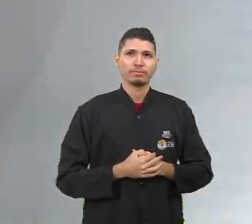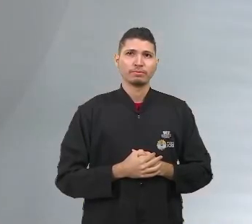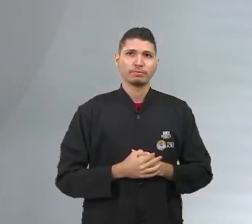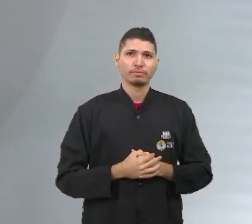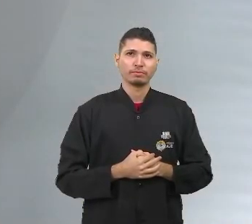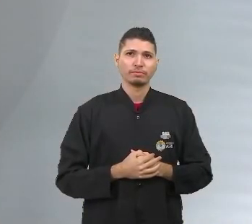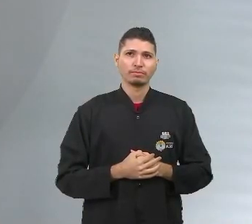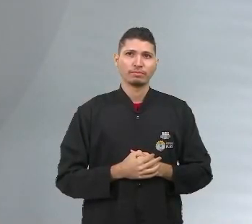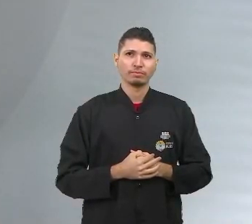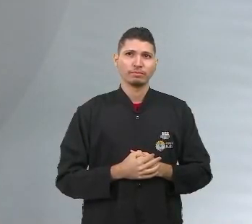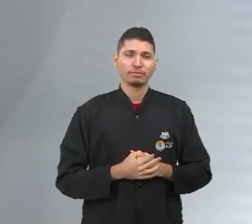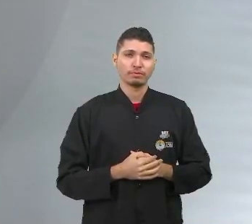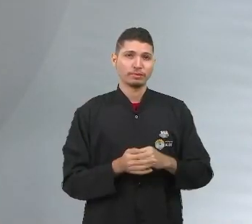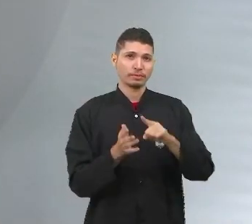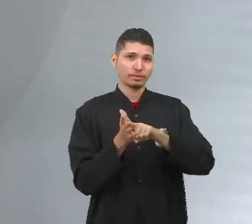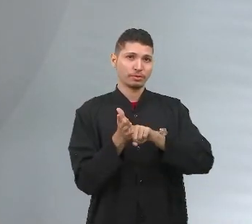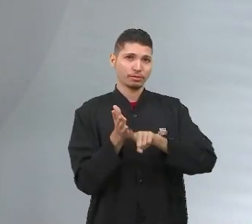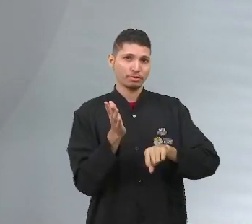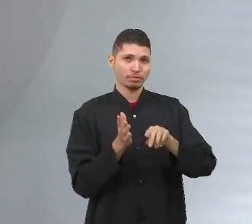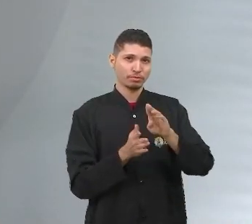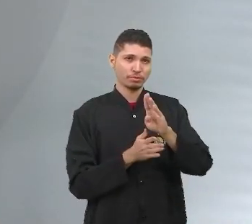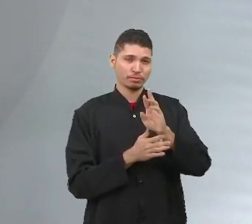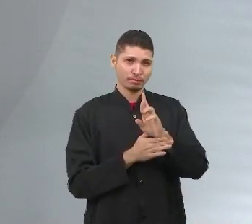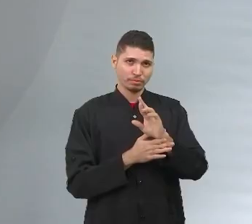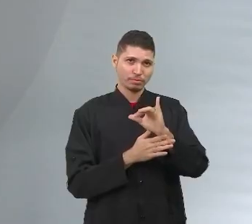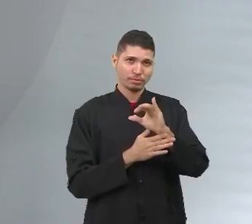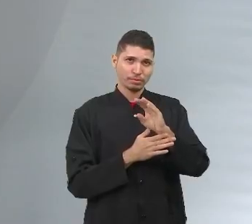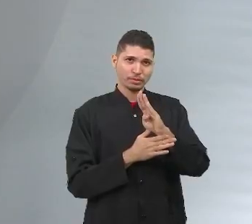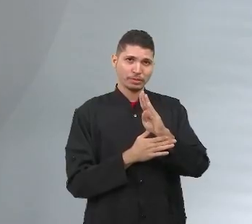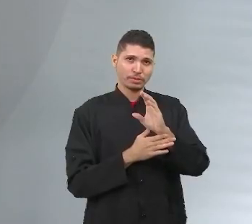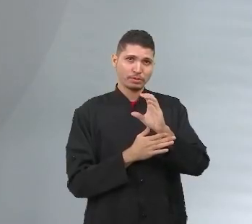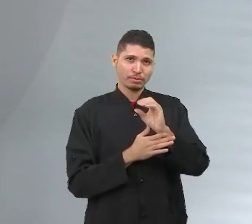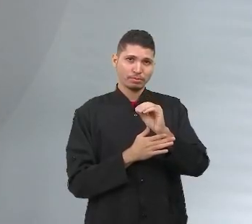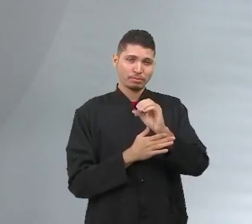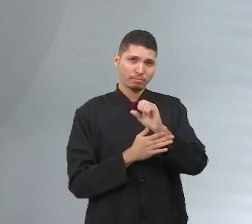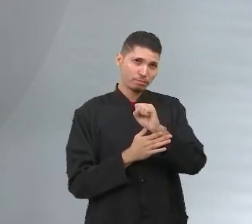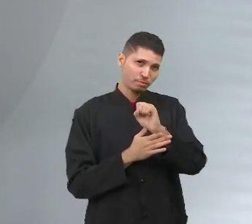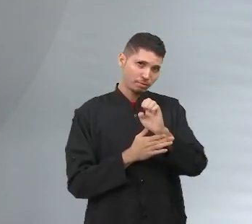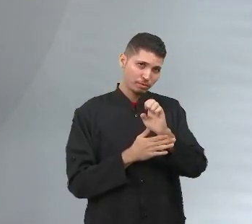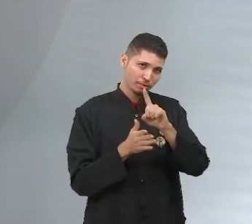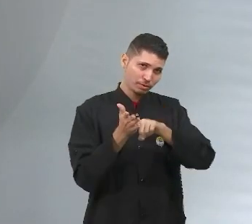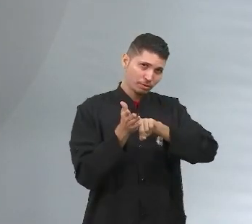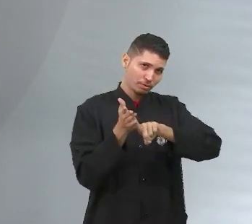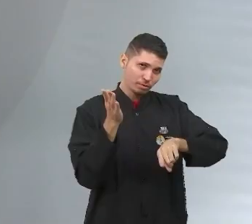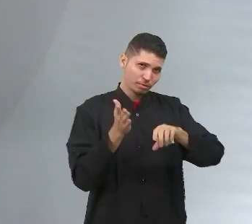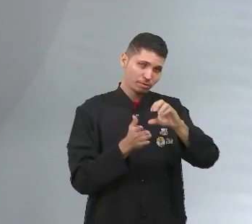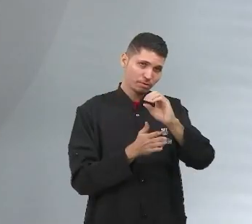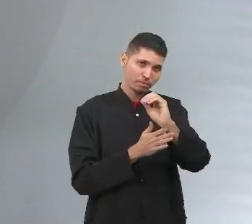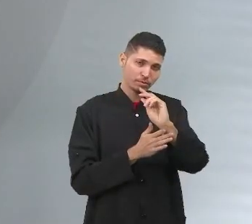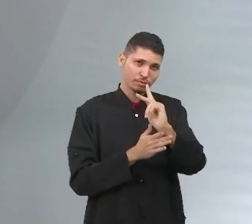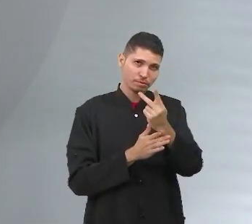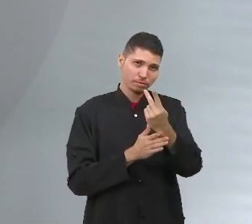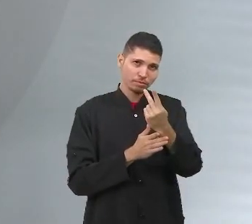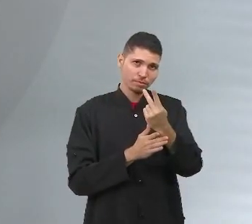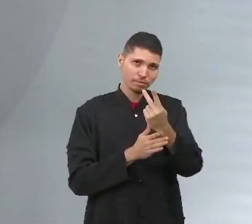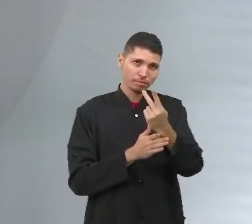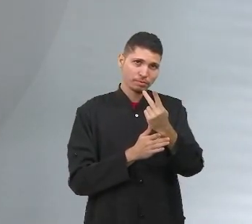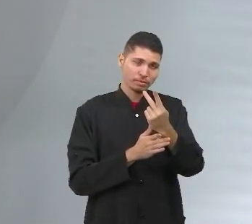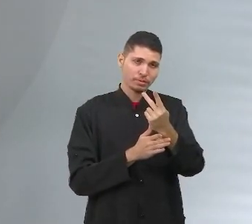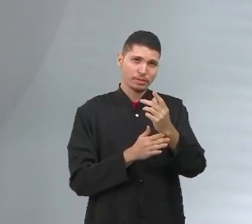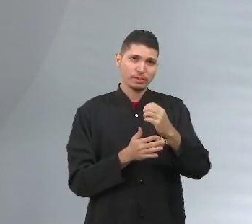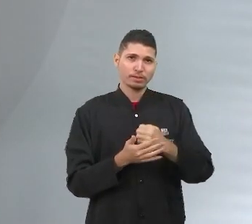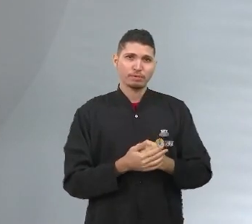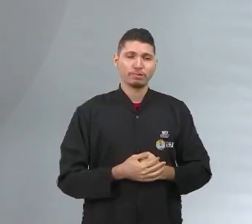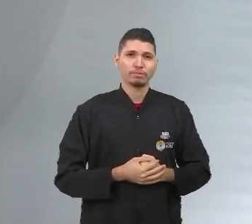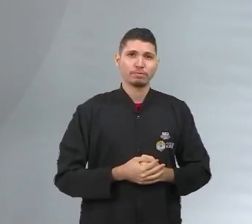tirou da ribose um oxigênio. Então ficou desoxi, tirou desoxi,